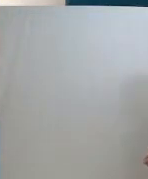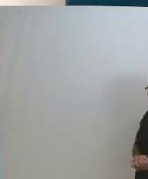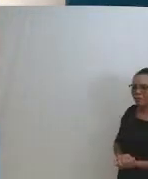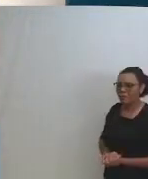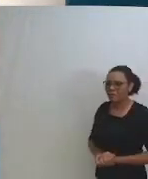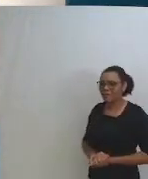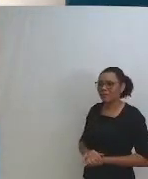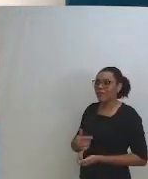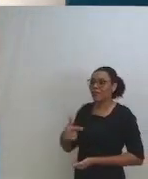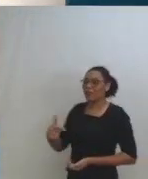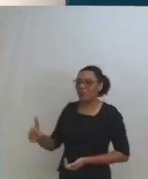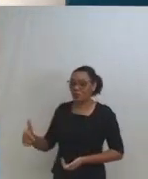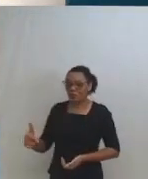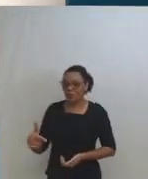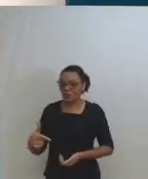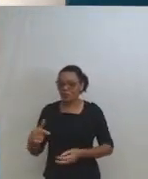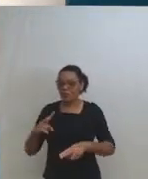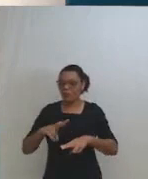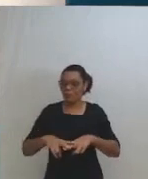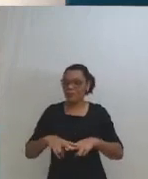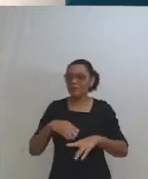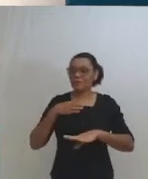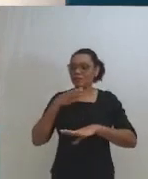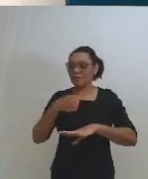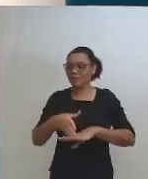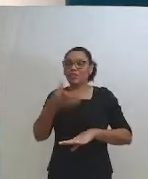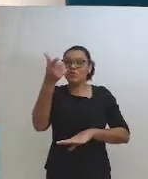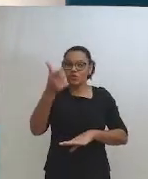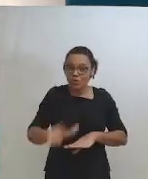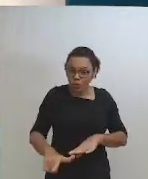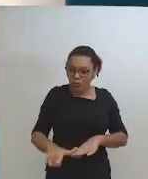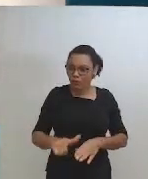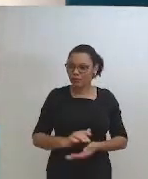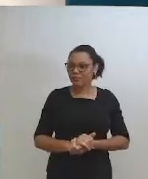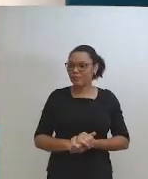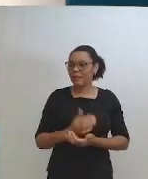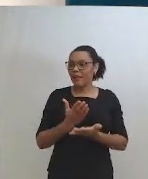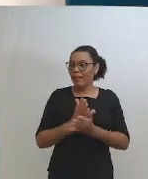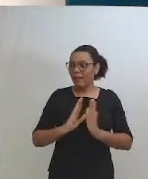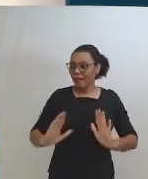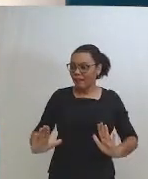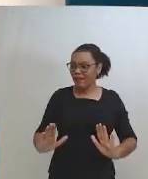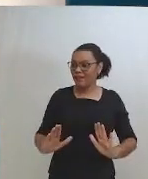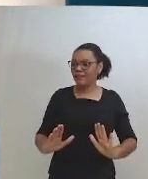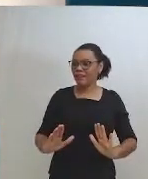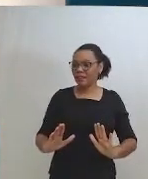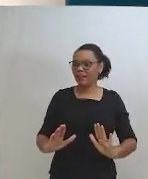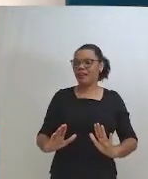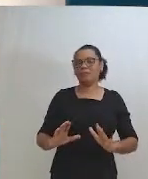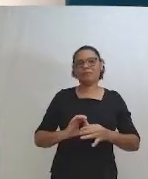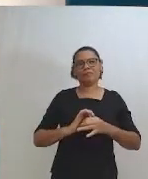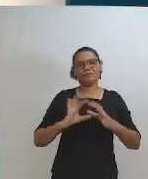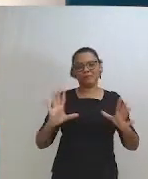vai lá, não tem de novo. Acabou de ser solto. Ainda bem.